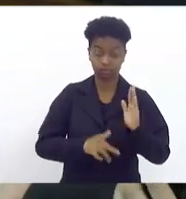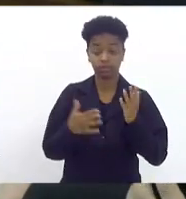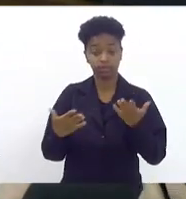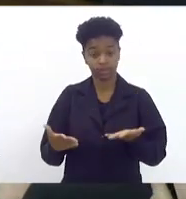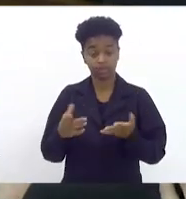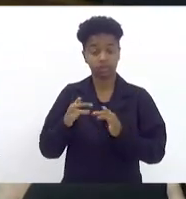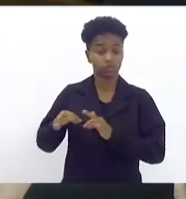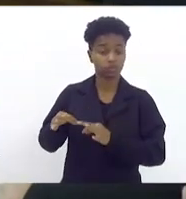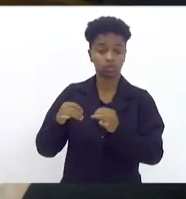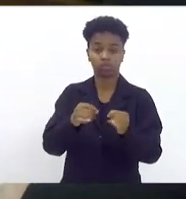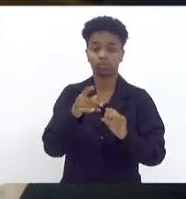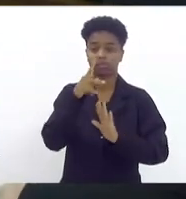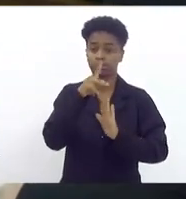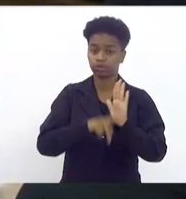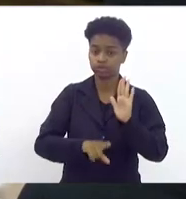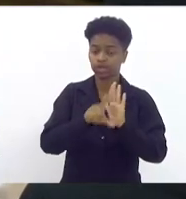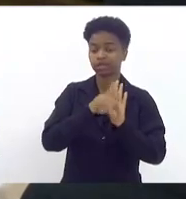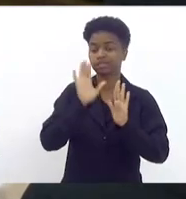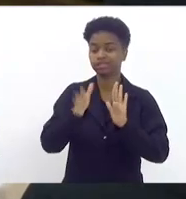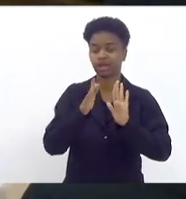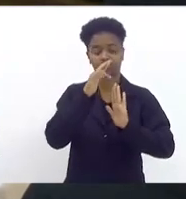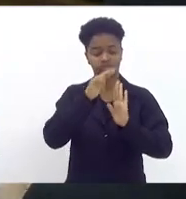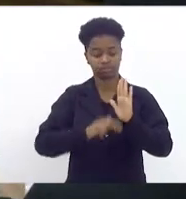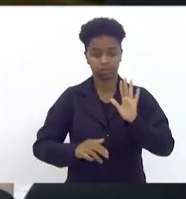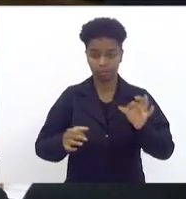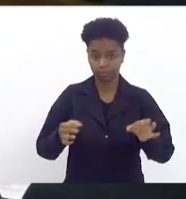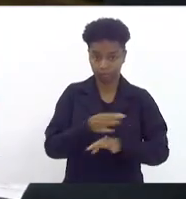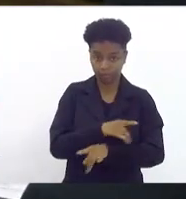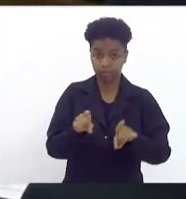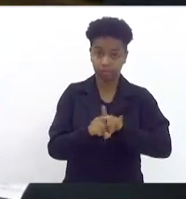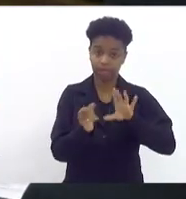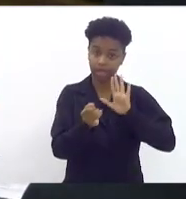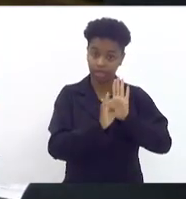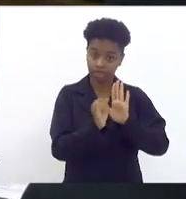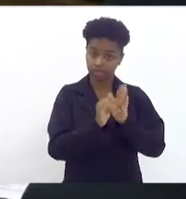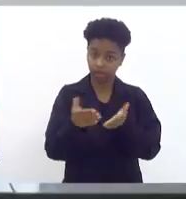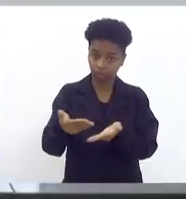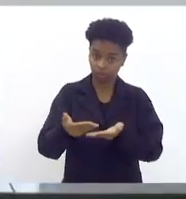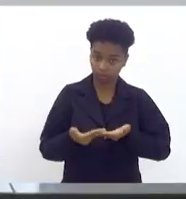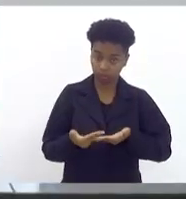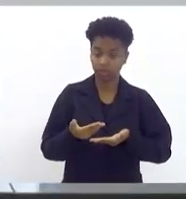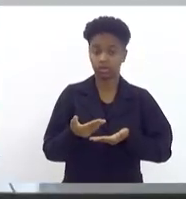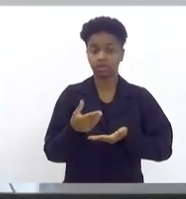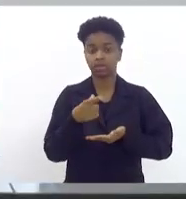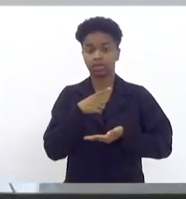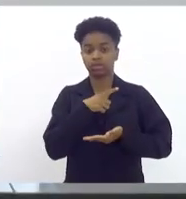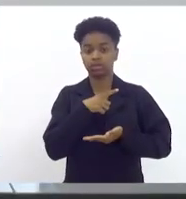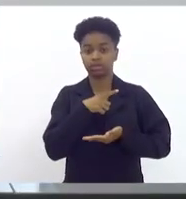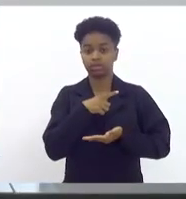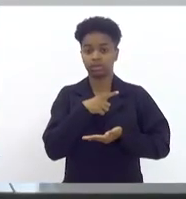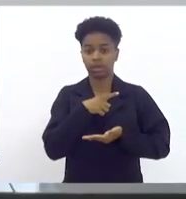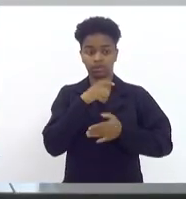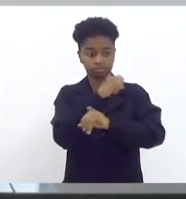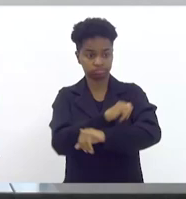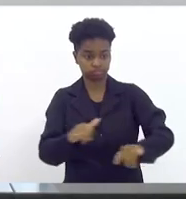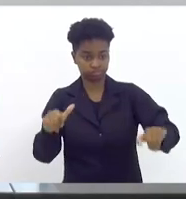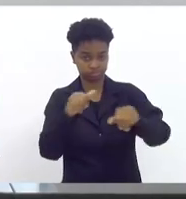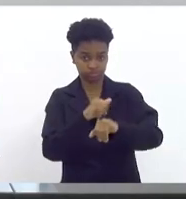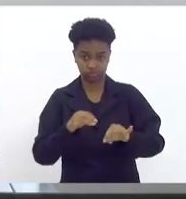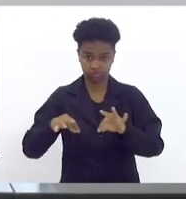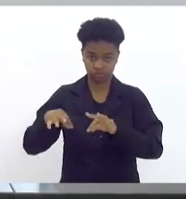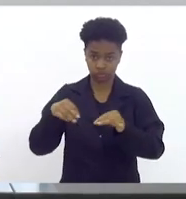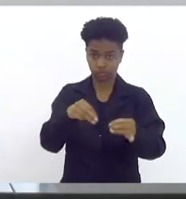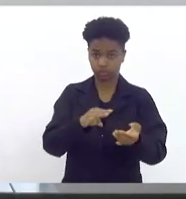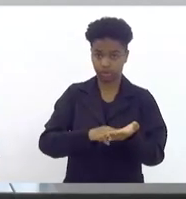projetos estão relatados e no edital de convocação eles foi dada ciência a todos os membros, deputado Mink,